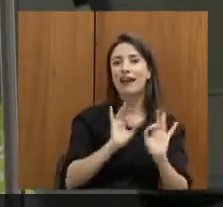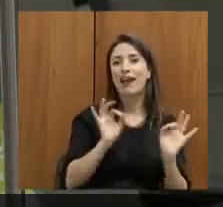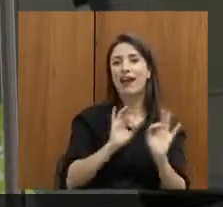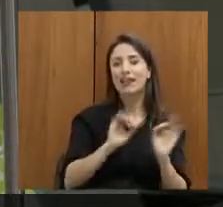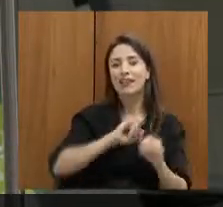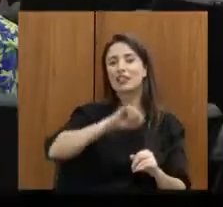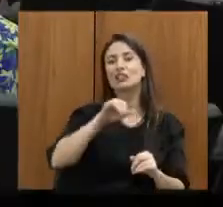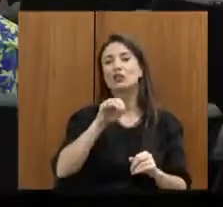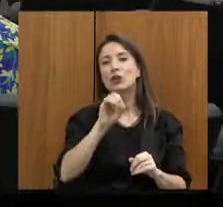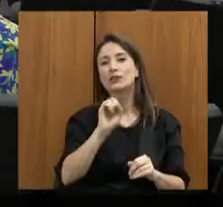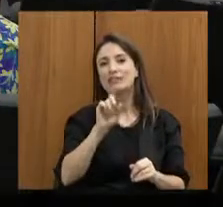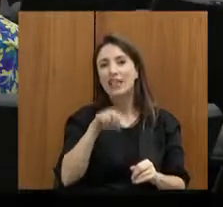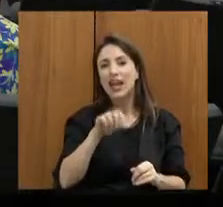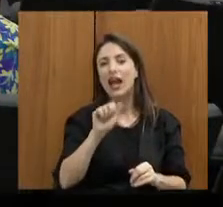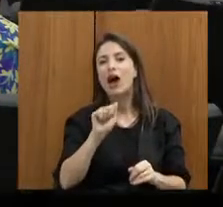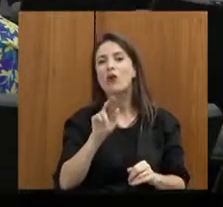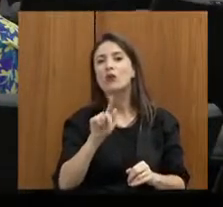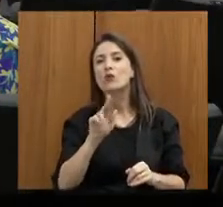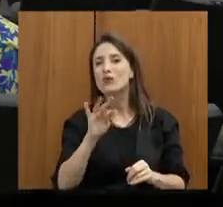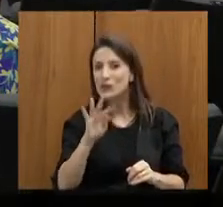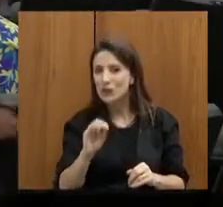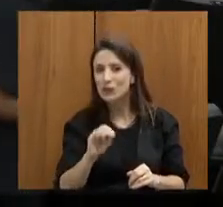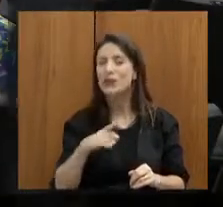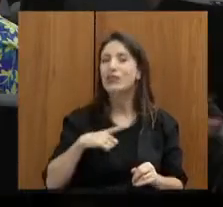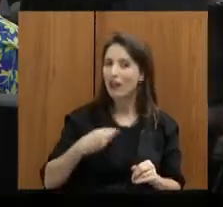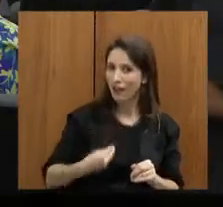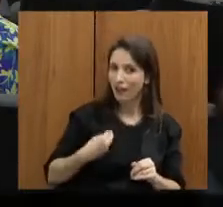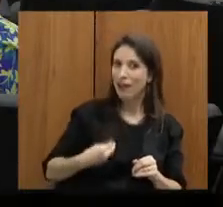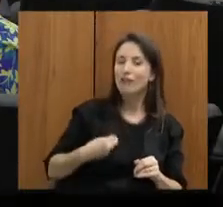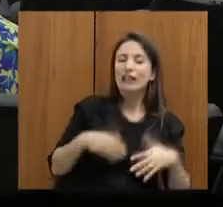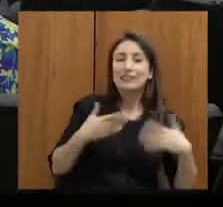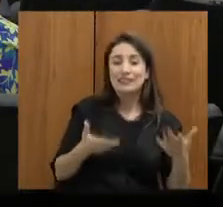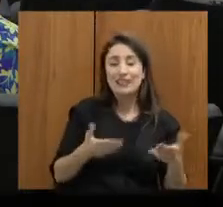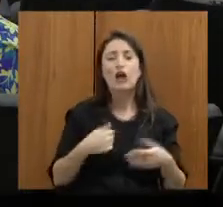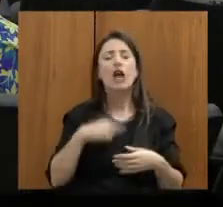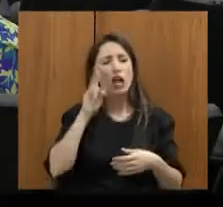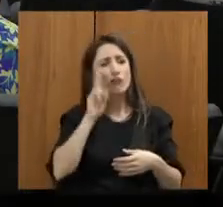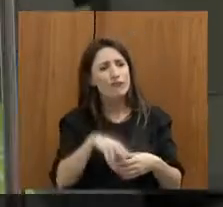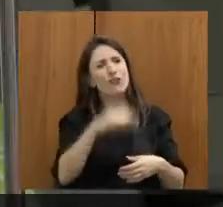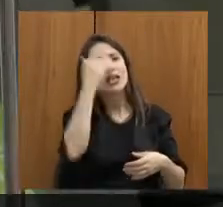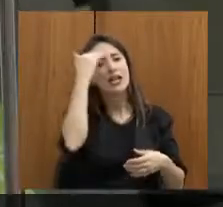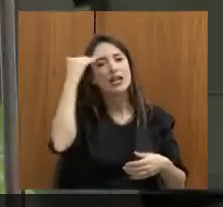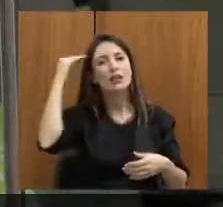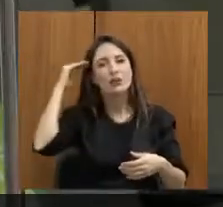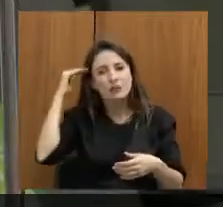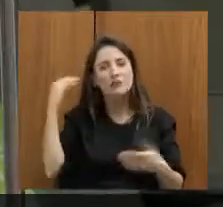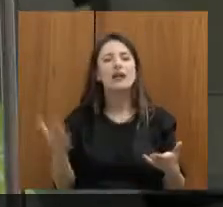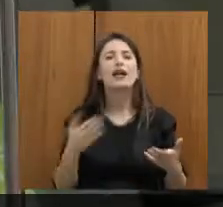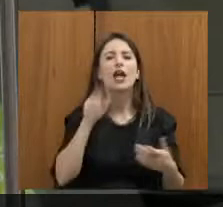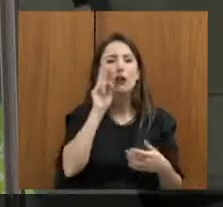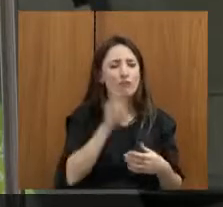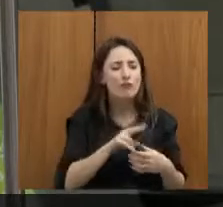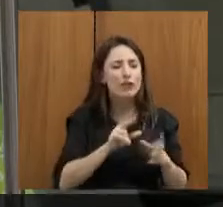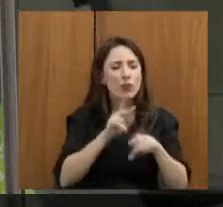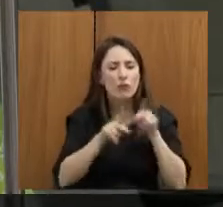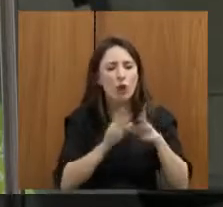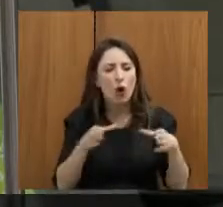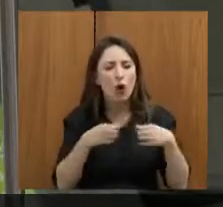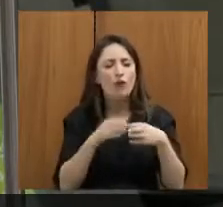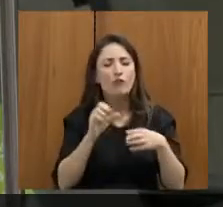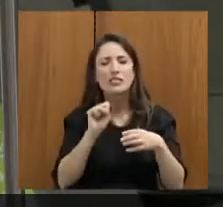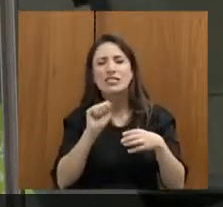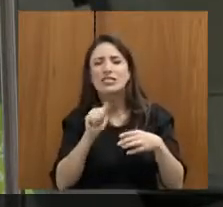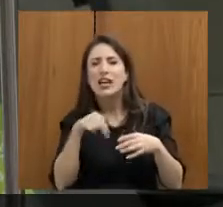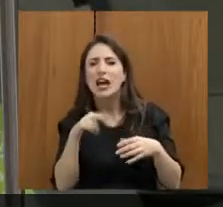conhecem há anos atrás Então eu vi o Candomblé ouvir o povo-de-santo eu vi os